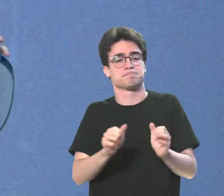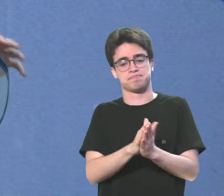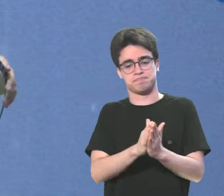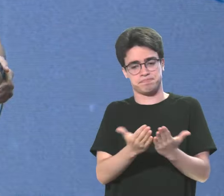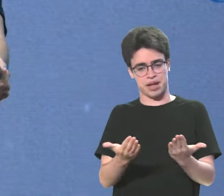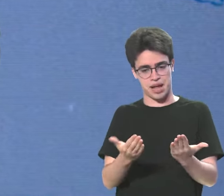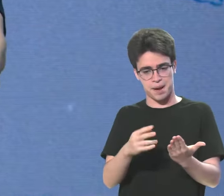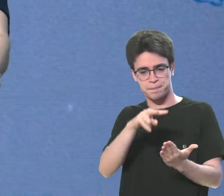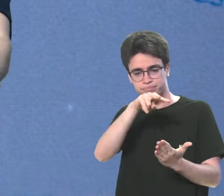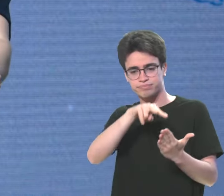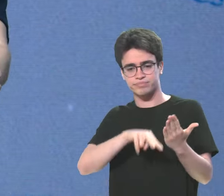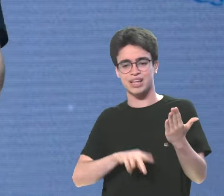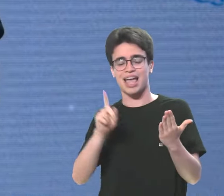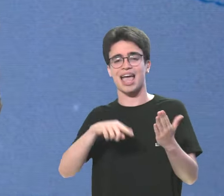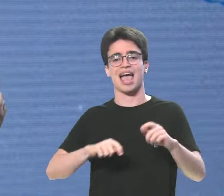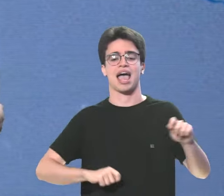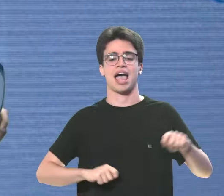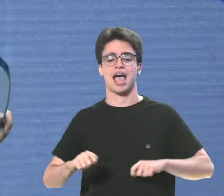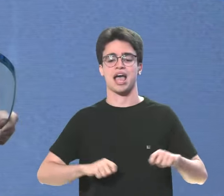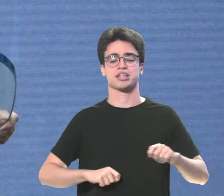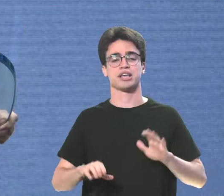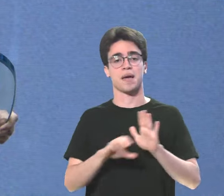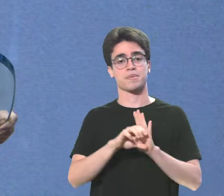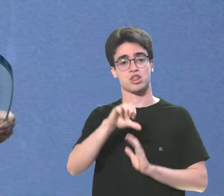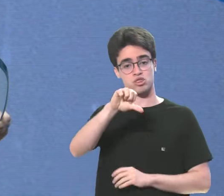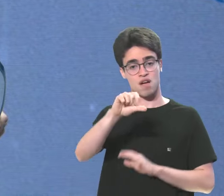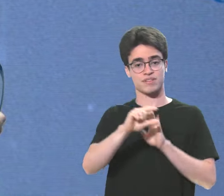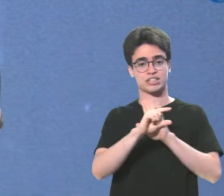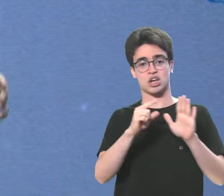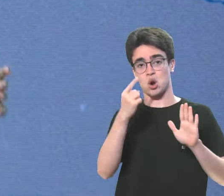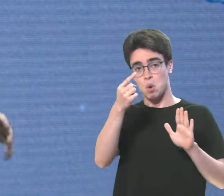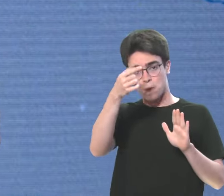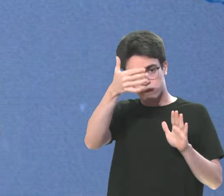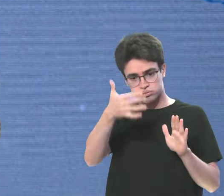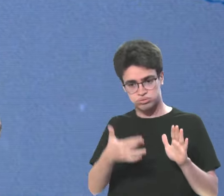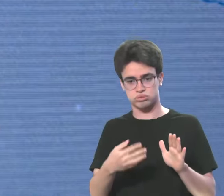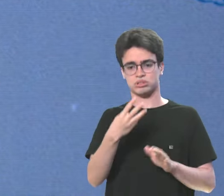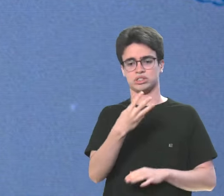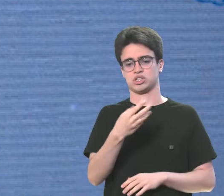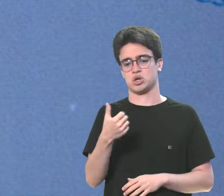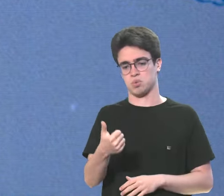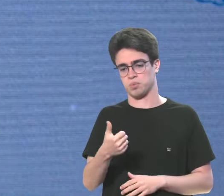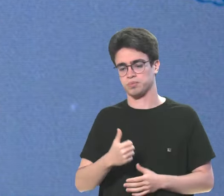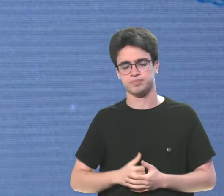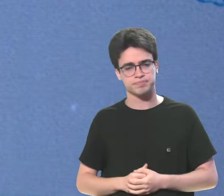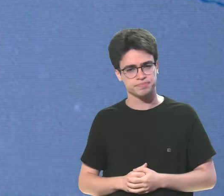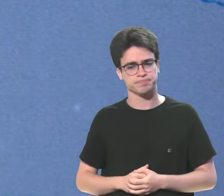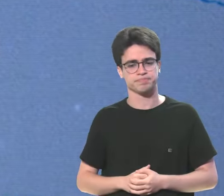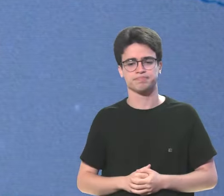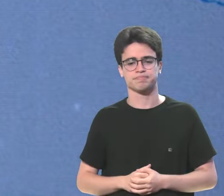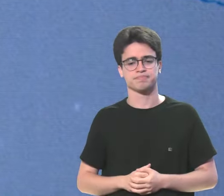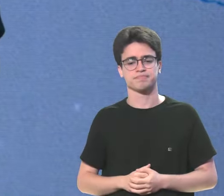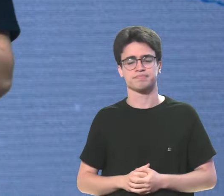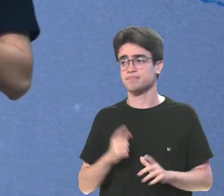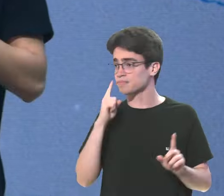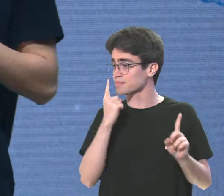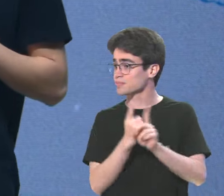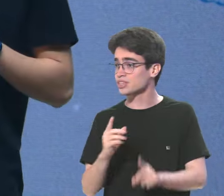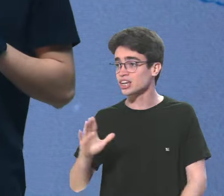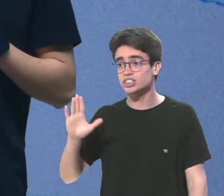aí Atos Capítulo 9 Versículo 1 até o 31 quem achou Aí